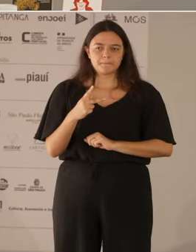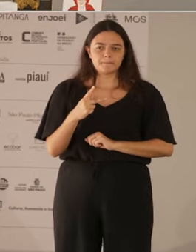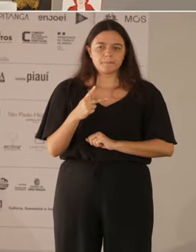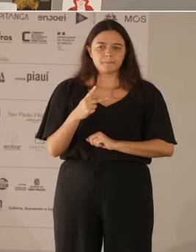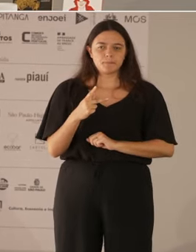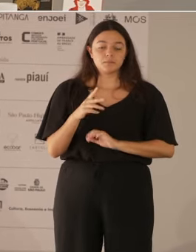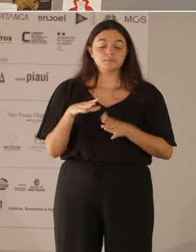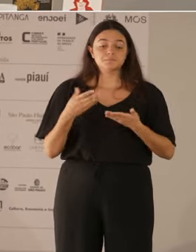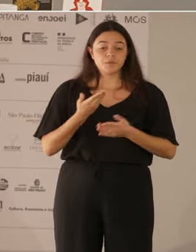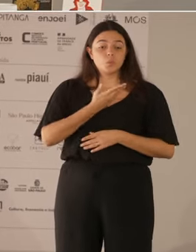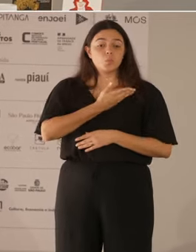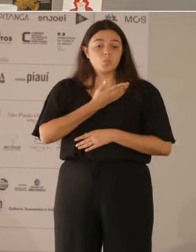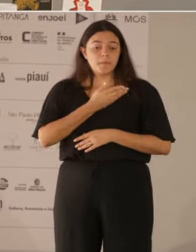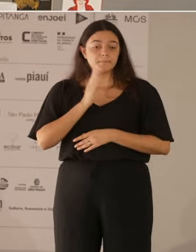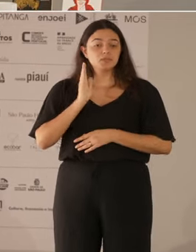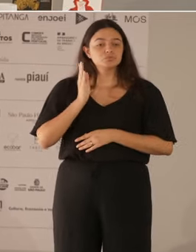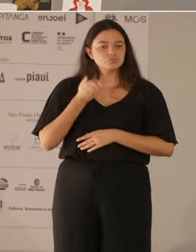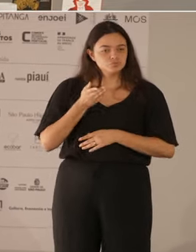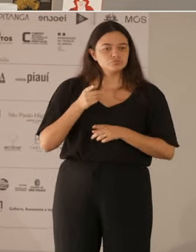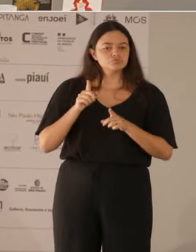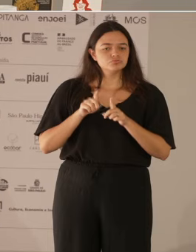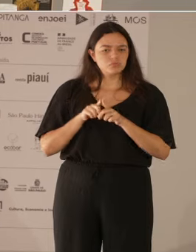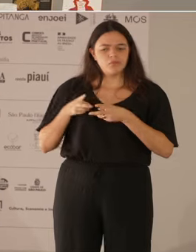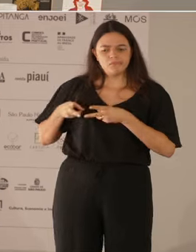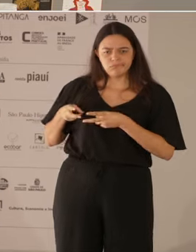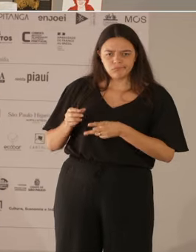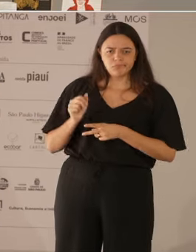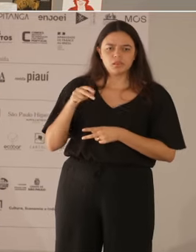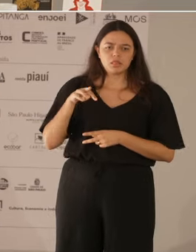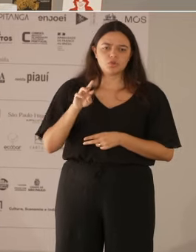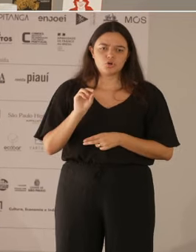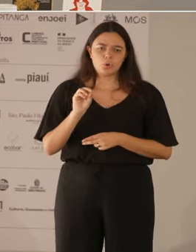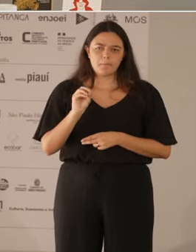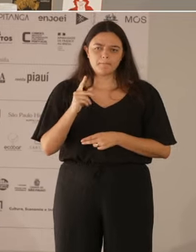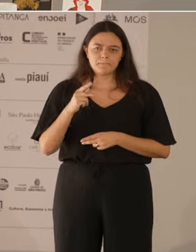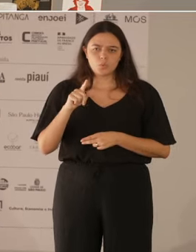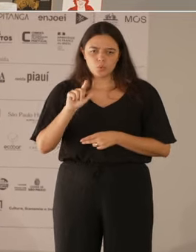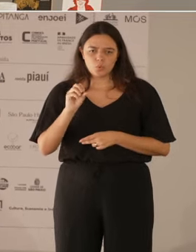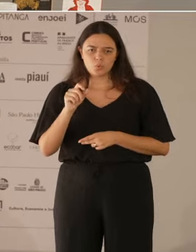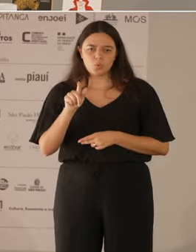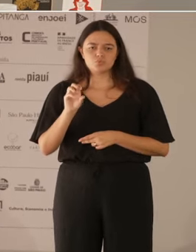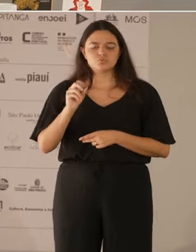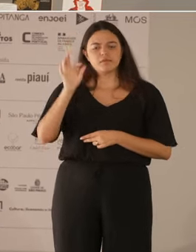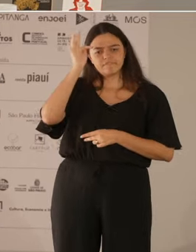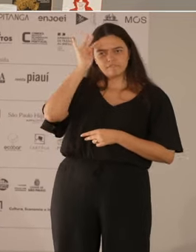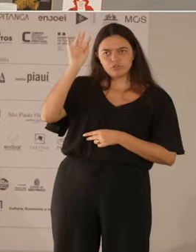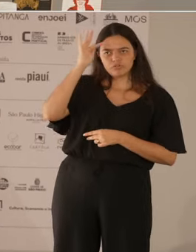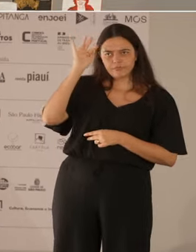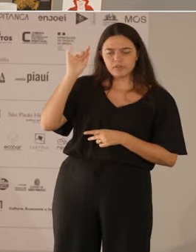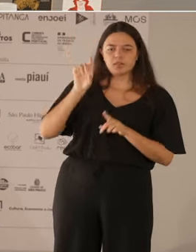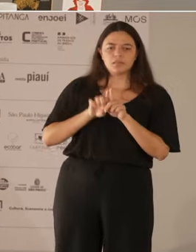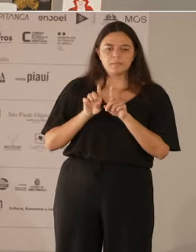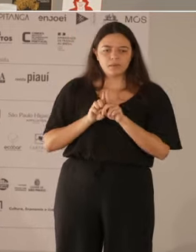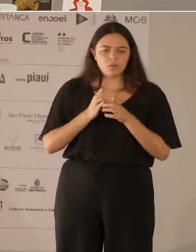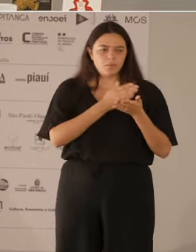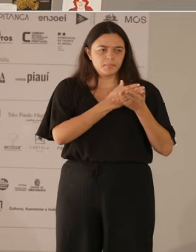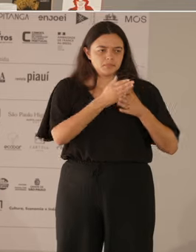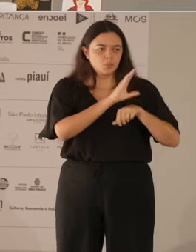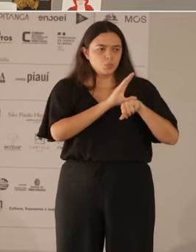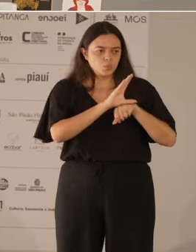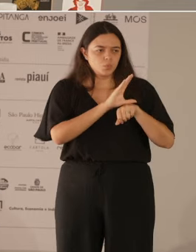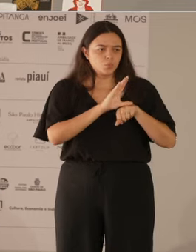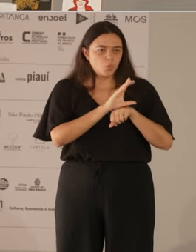né, maioria antropólogas, antropólogos, filósofos, e eu era o cara da estratigrafia nesse curso. Eu comecei esse curso com essa